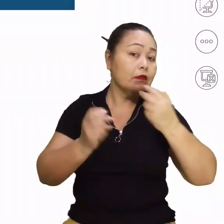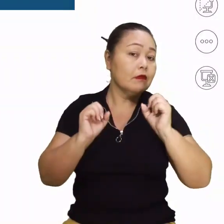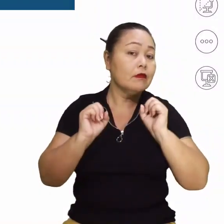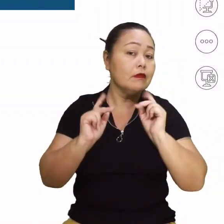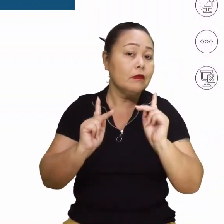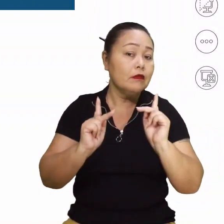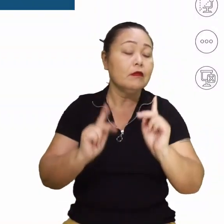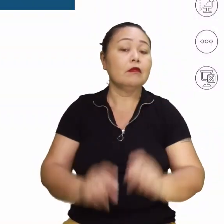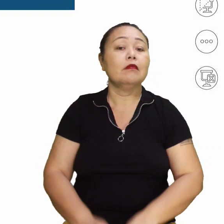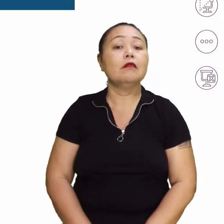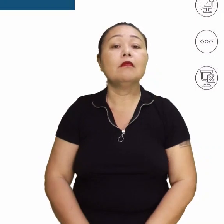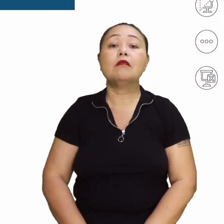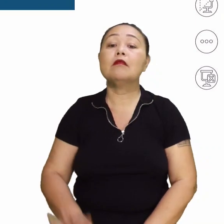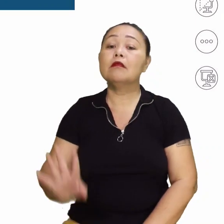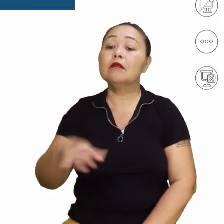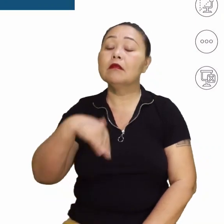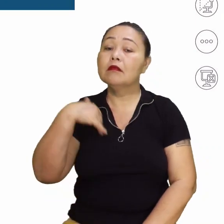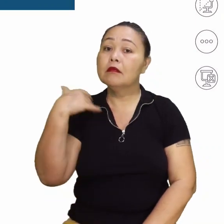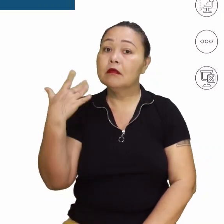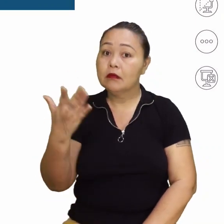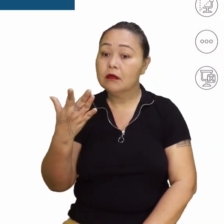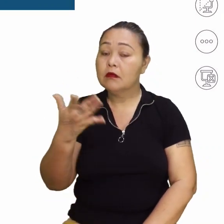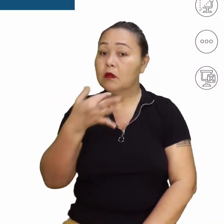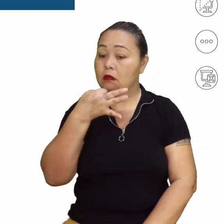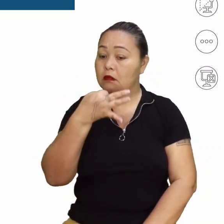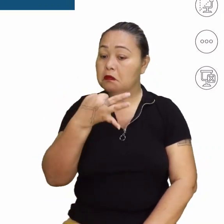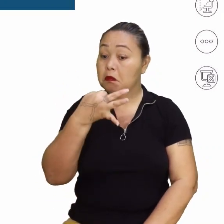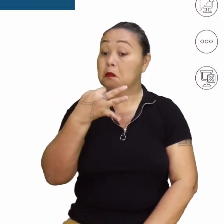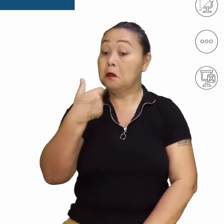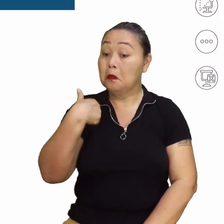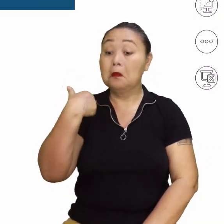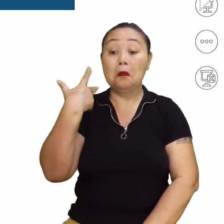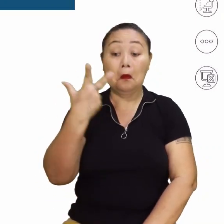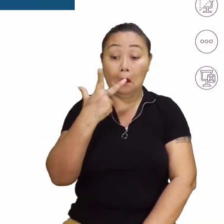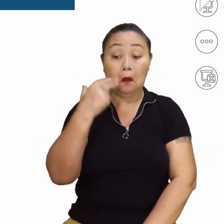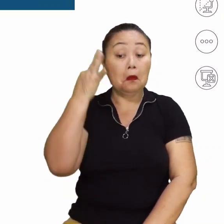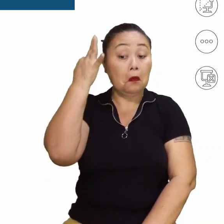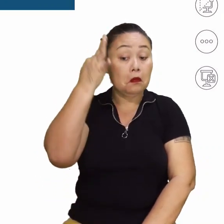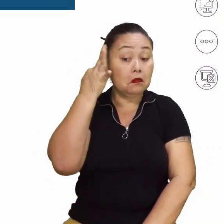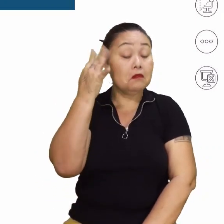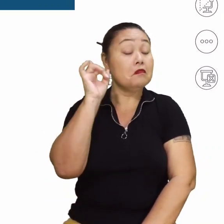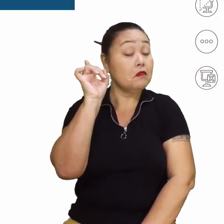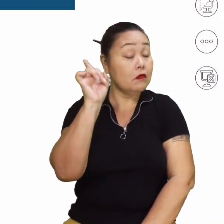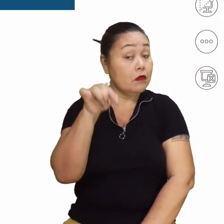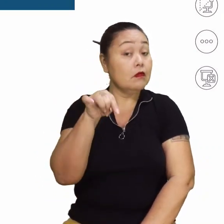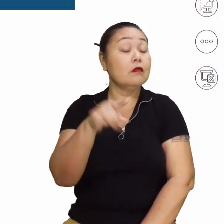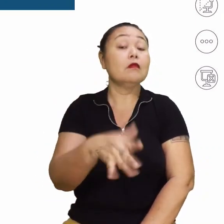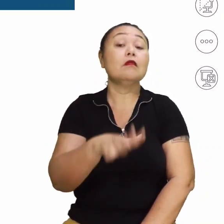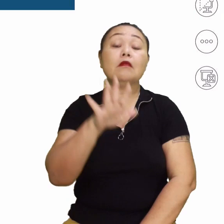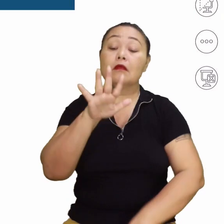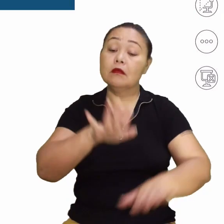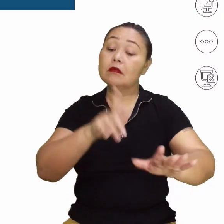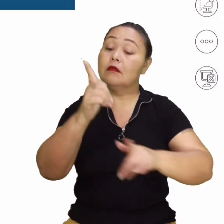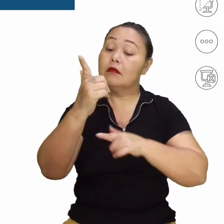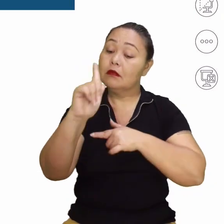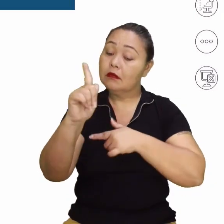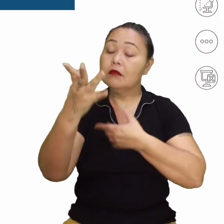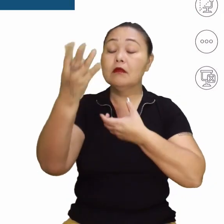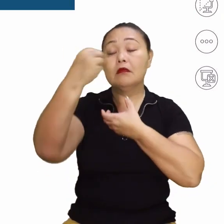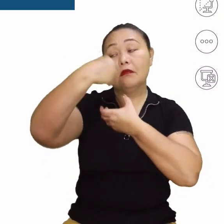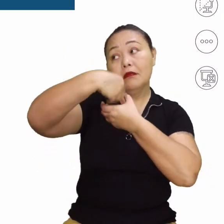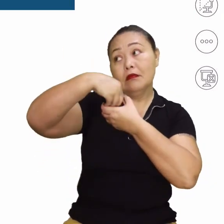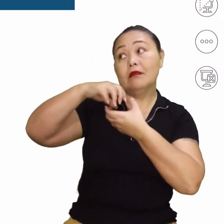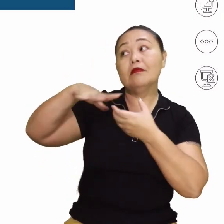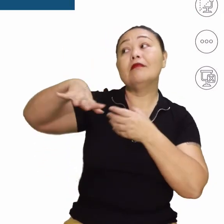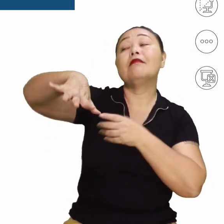quadro o professor esse comentário foi meio filosófico exatamente a geografia faz